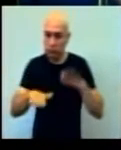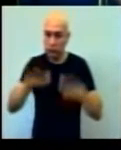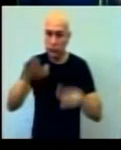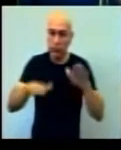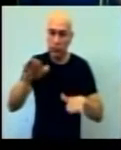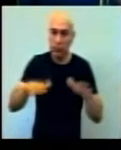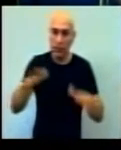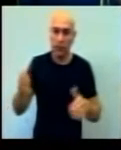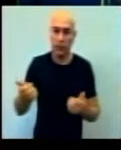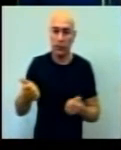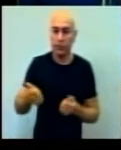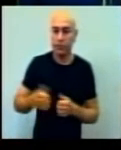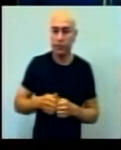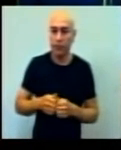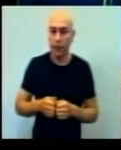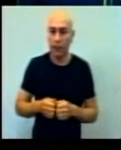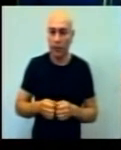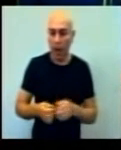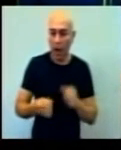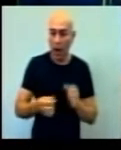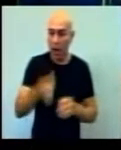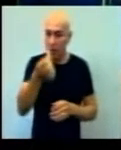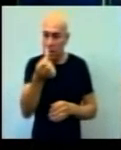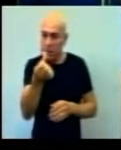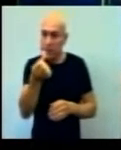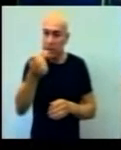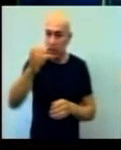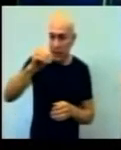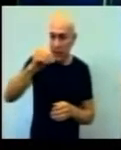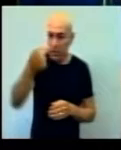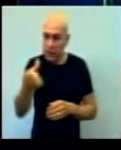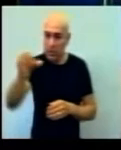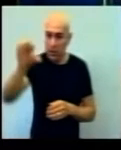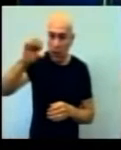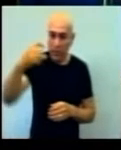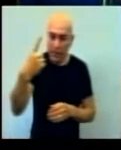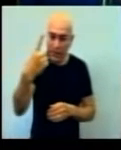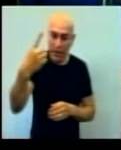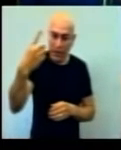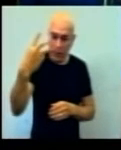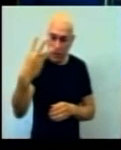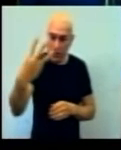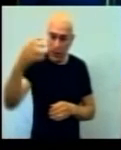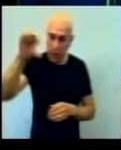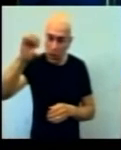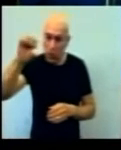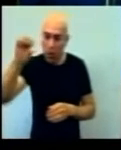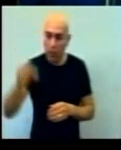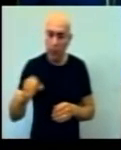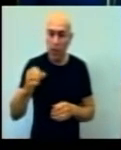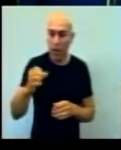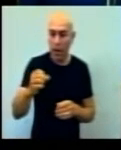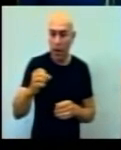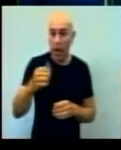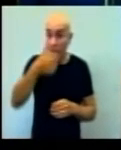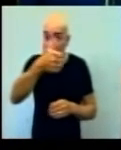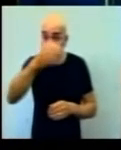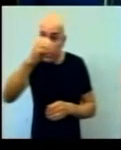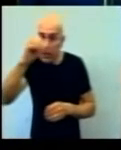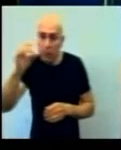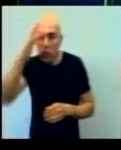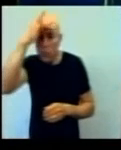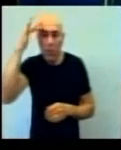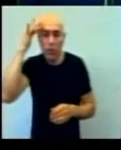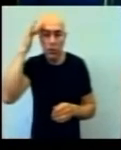as faixas etárias melhor isso. Aí nas 60 a 69 nós temos 139 óbitos para cada 100 mil habitantes nesta